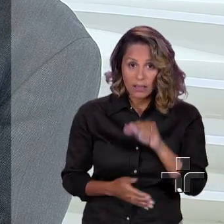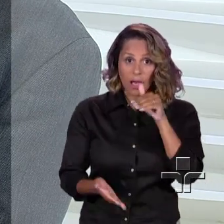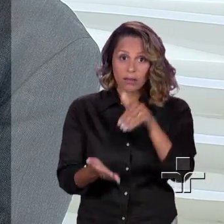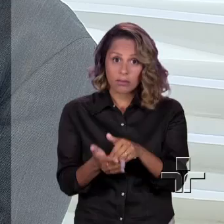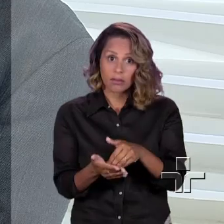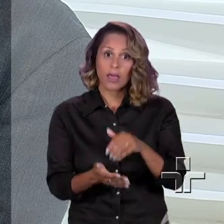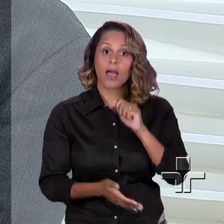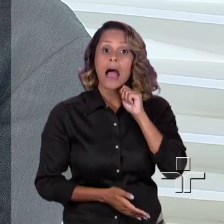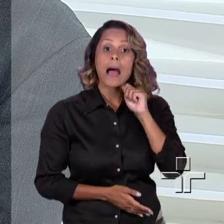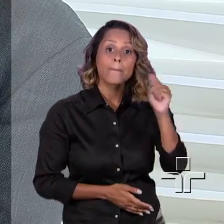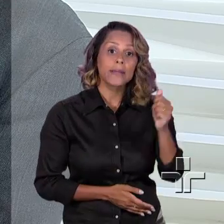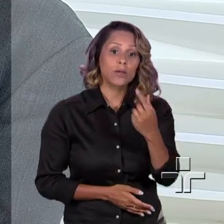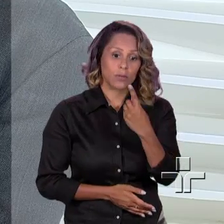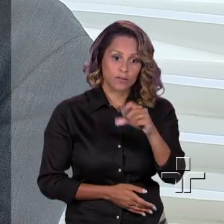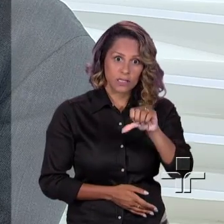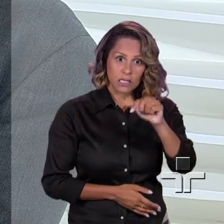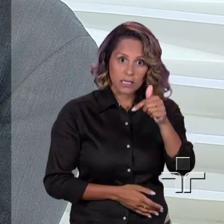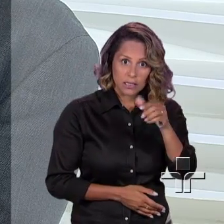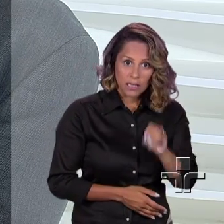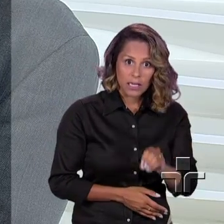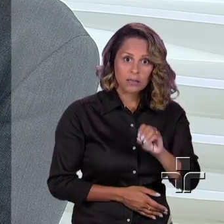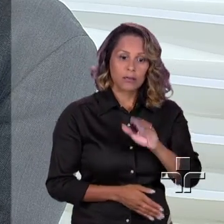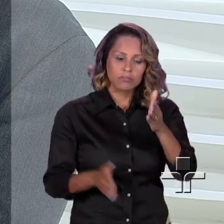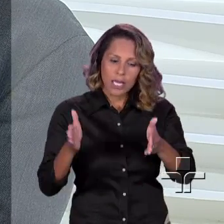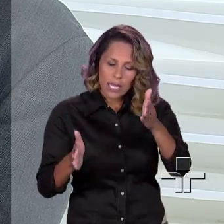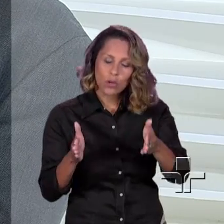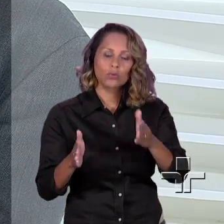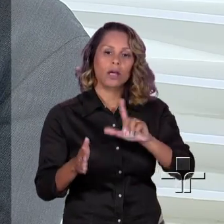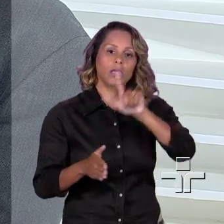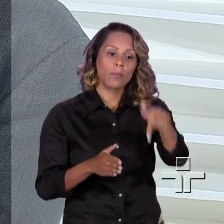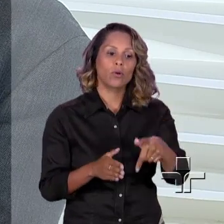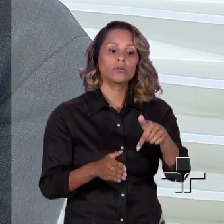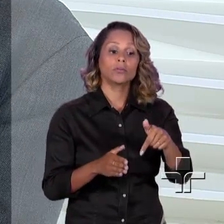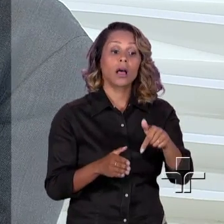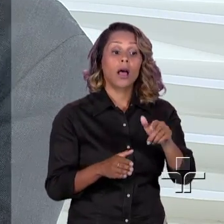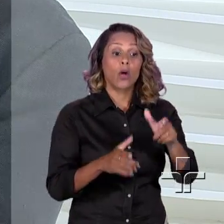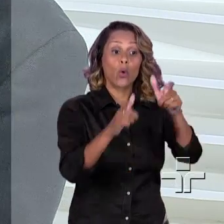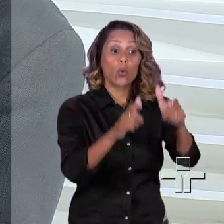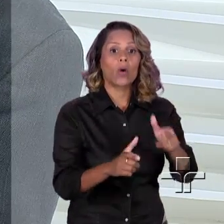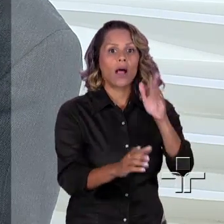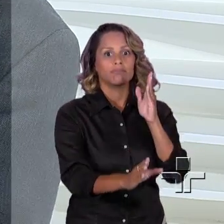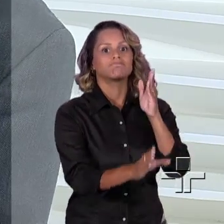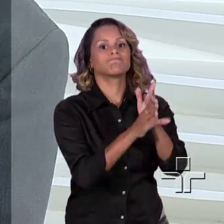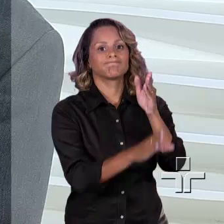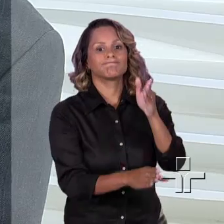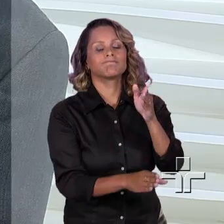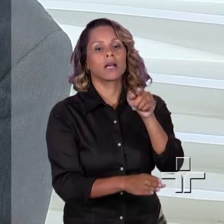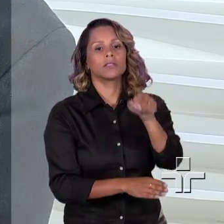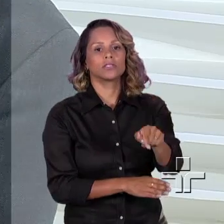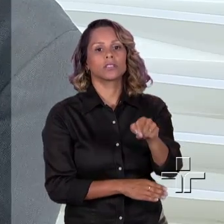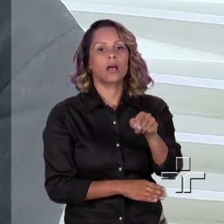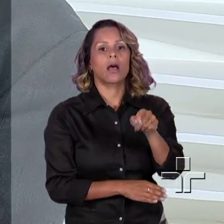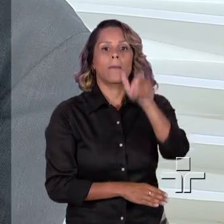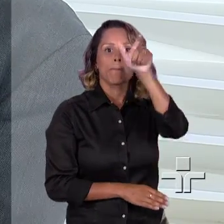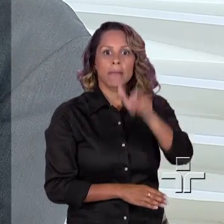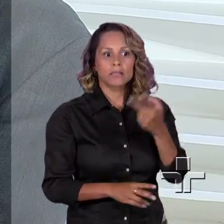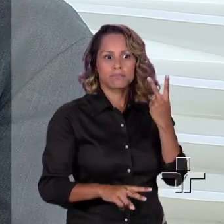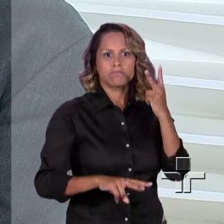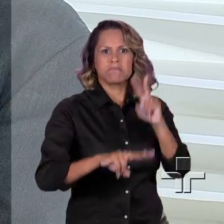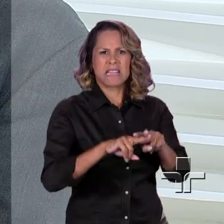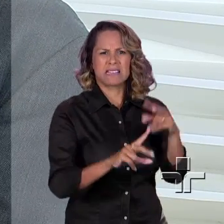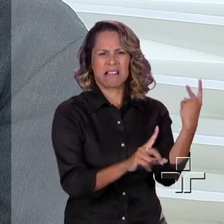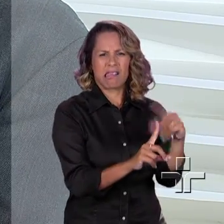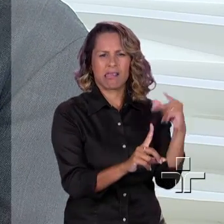Em abril, o local foi localizado, alguém foi preso e torturado e revelou essa